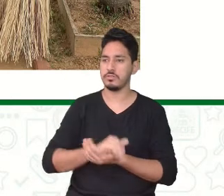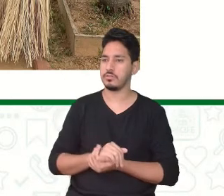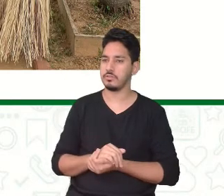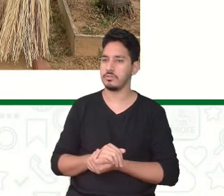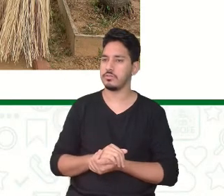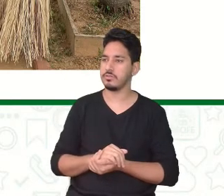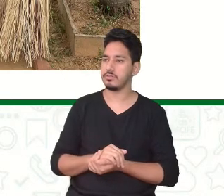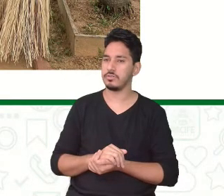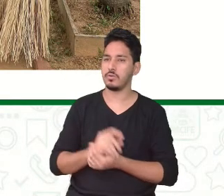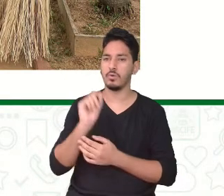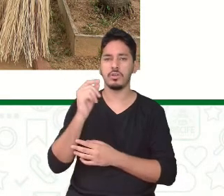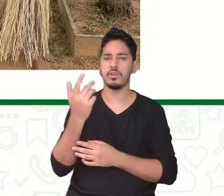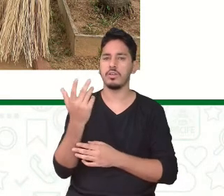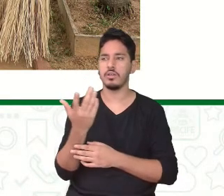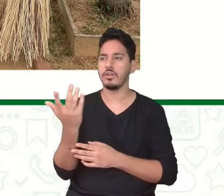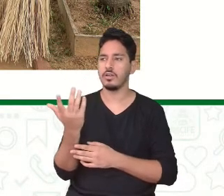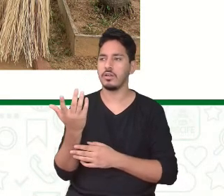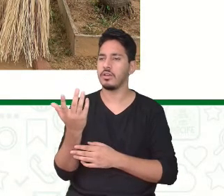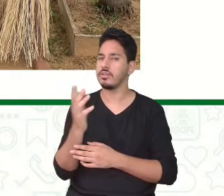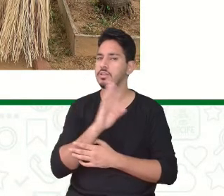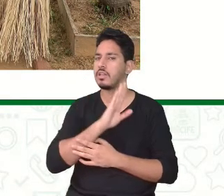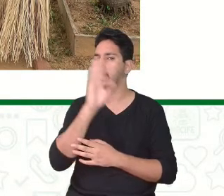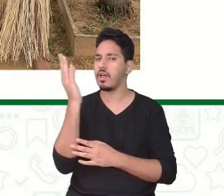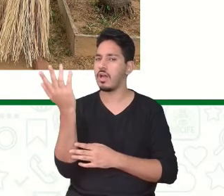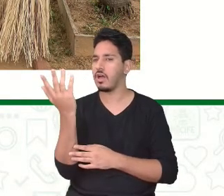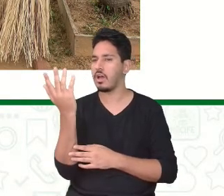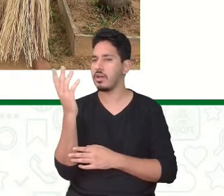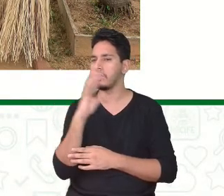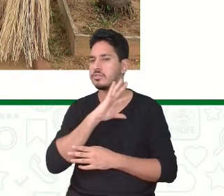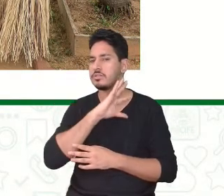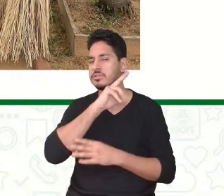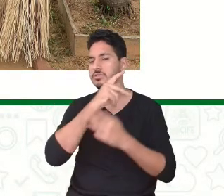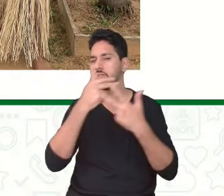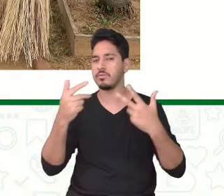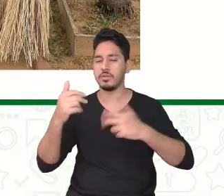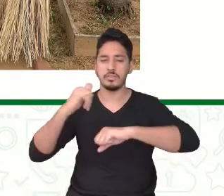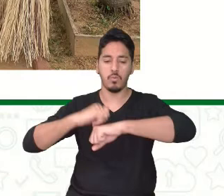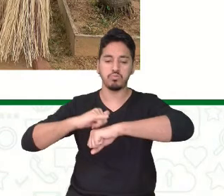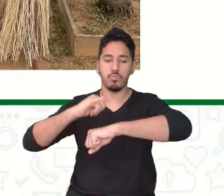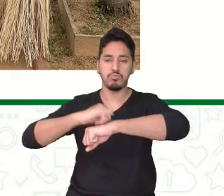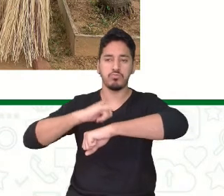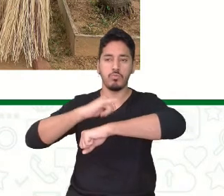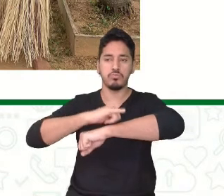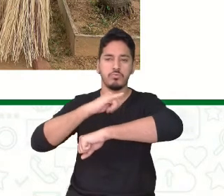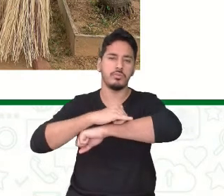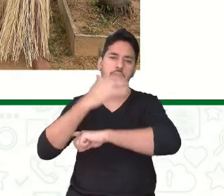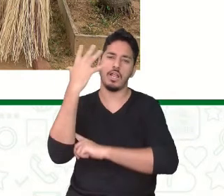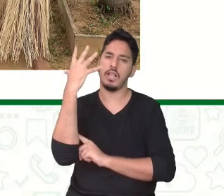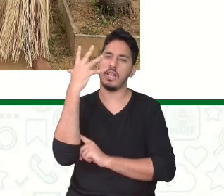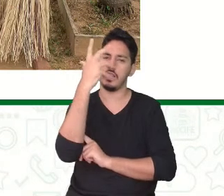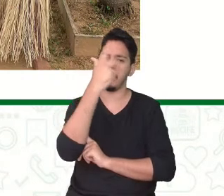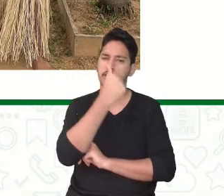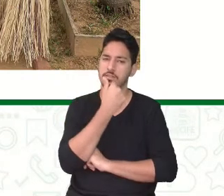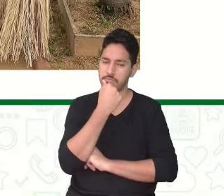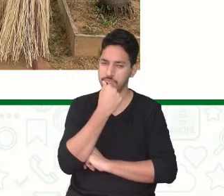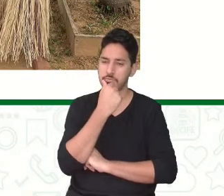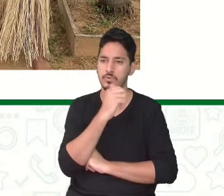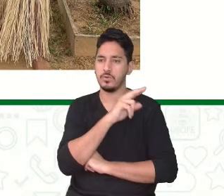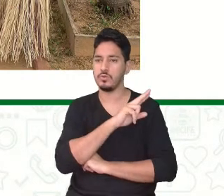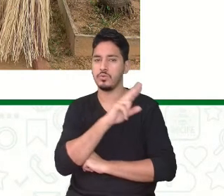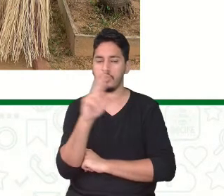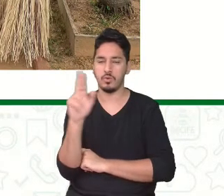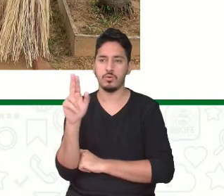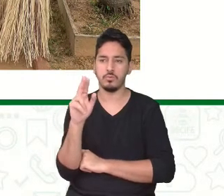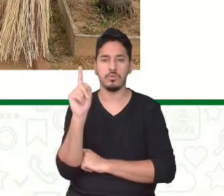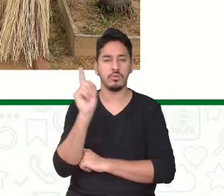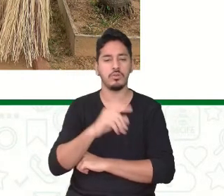é, né? O que é de lá, esse animal, Essa rã, essa ela rã. é linda. O nome dela